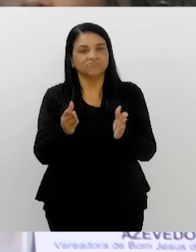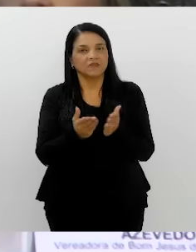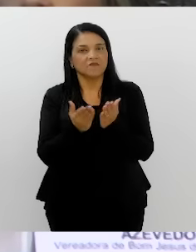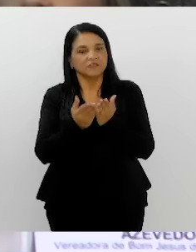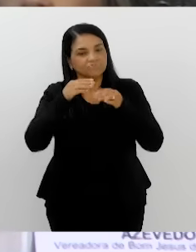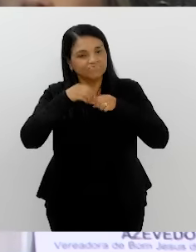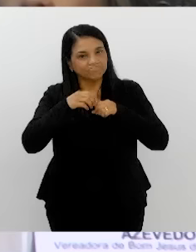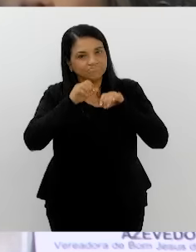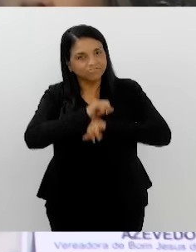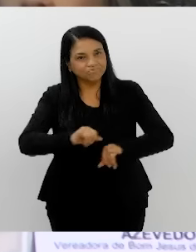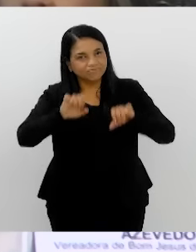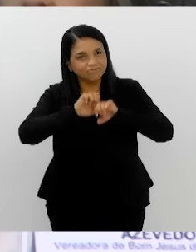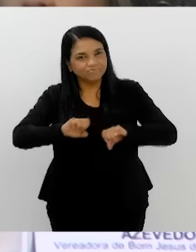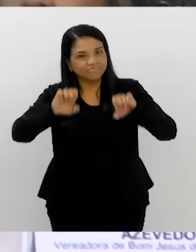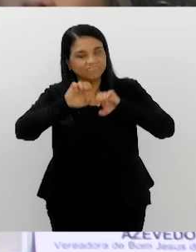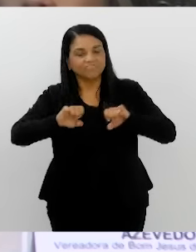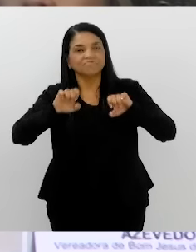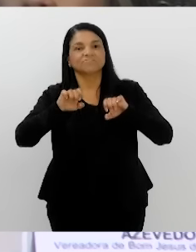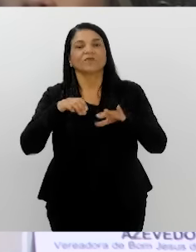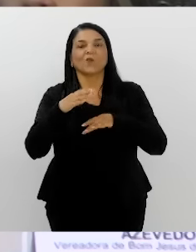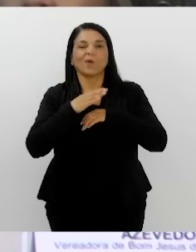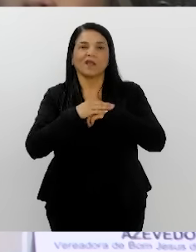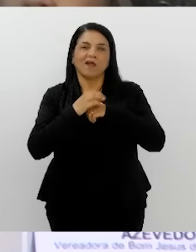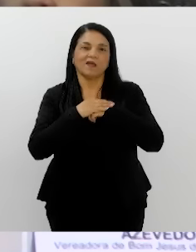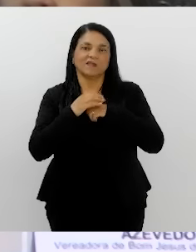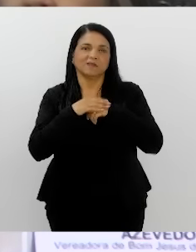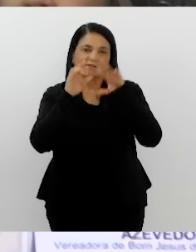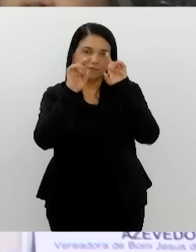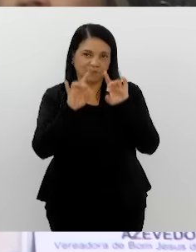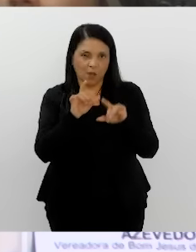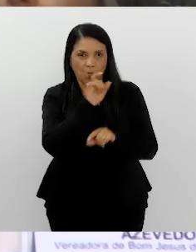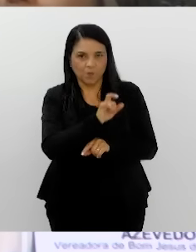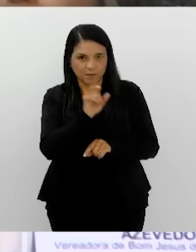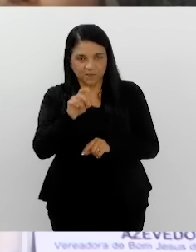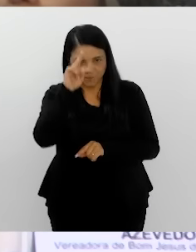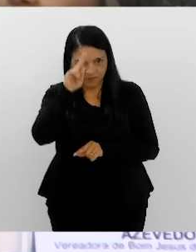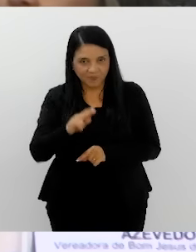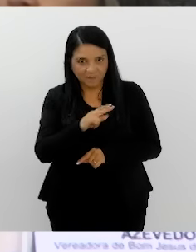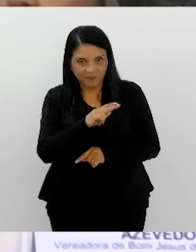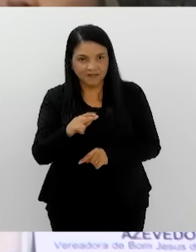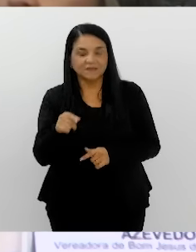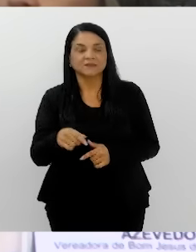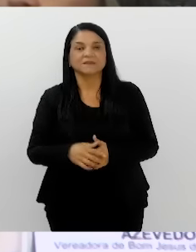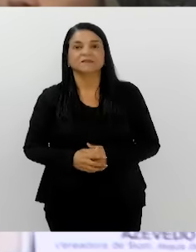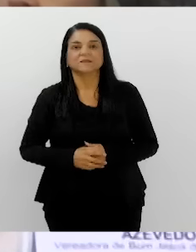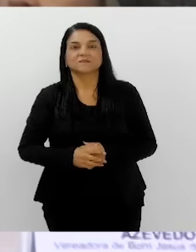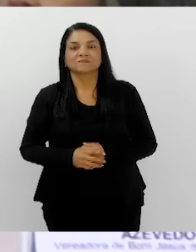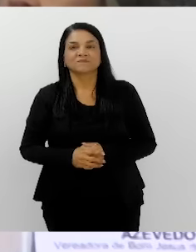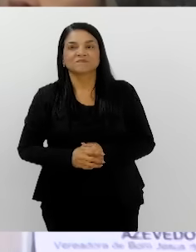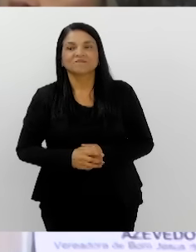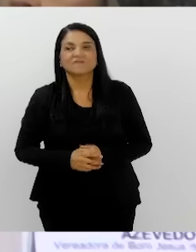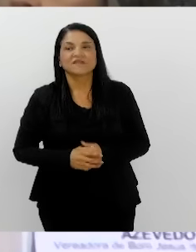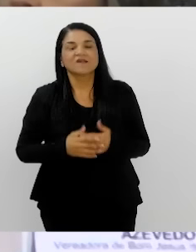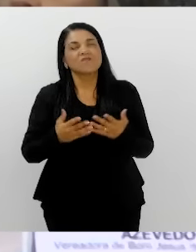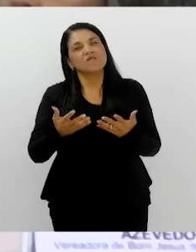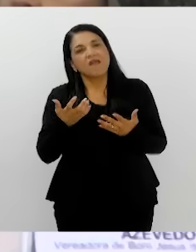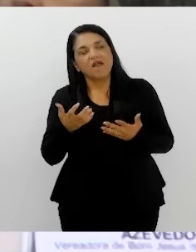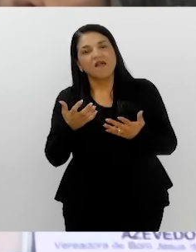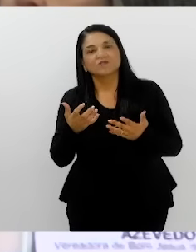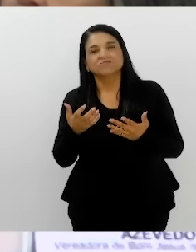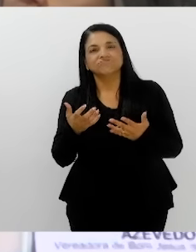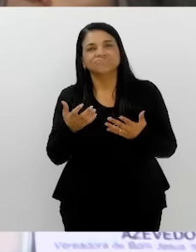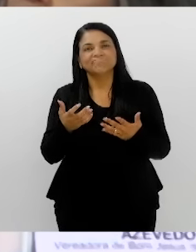a gente tem com um carinho muito especial. E aí, Elan, eu queria sair um pouco dessa linha